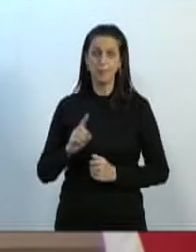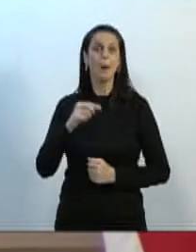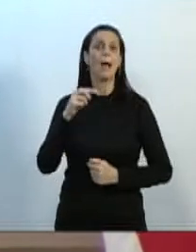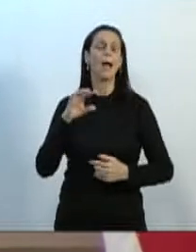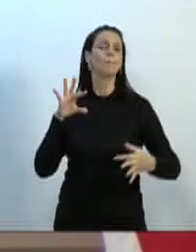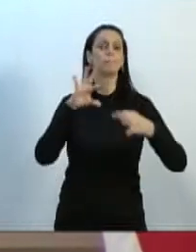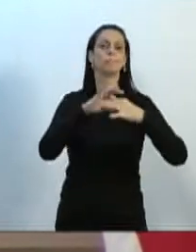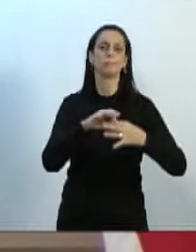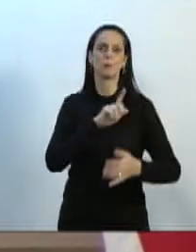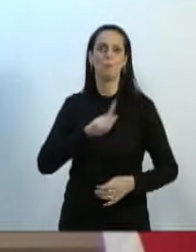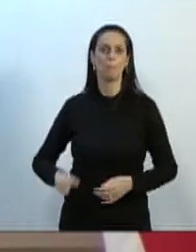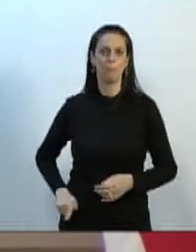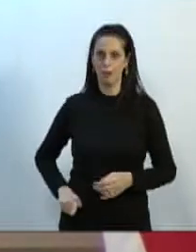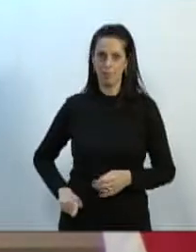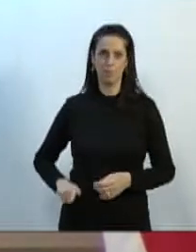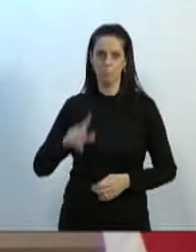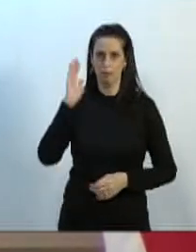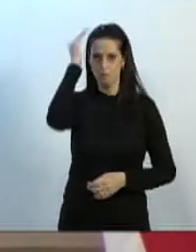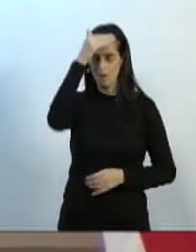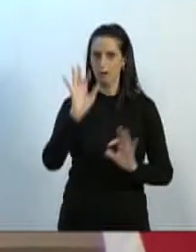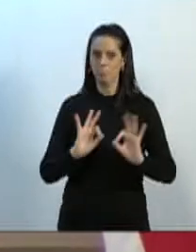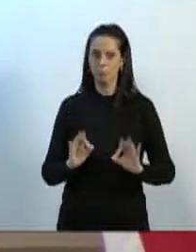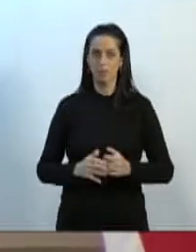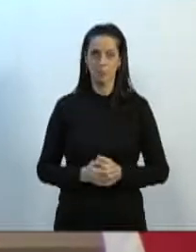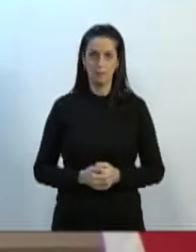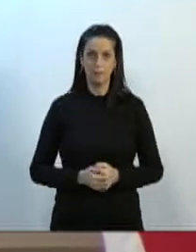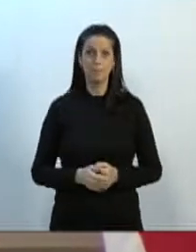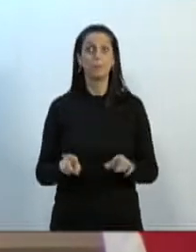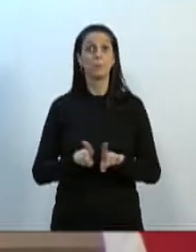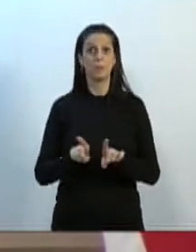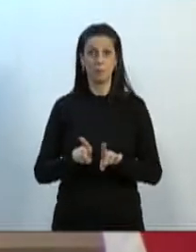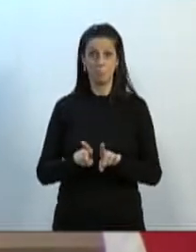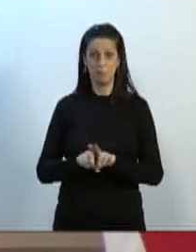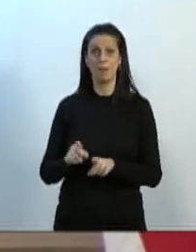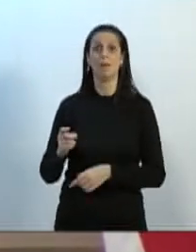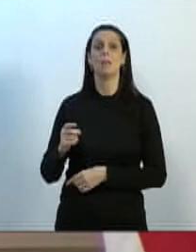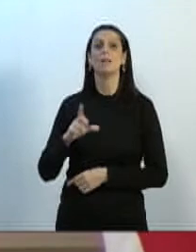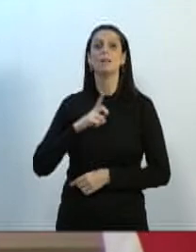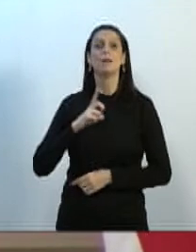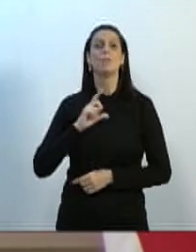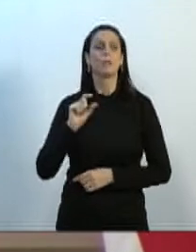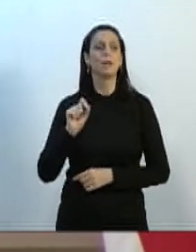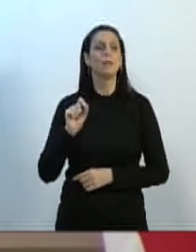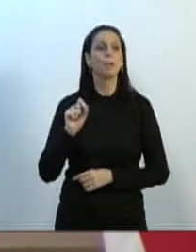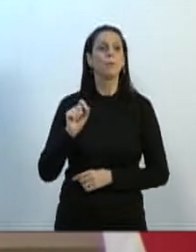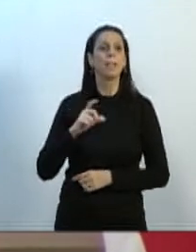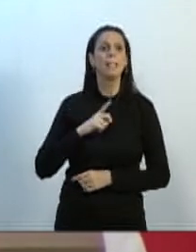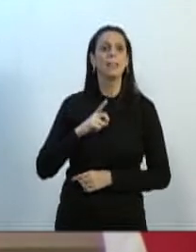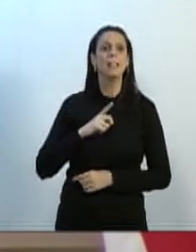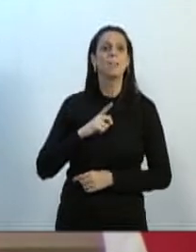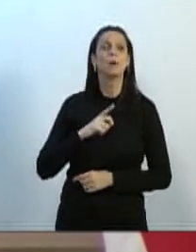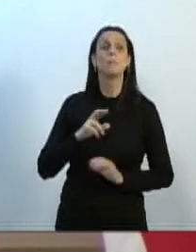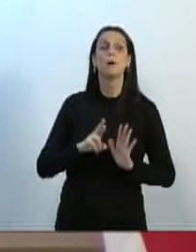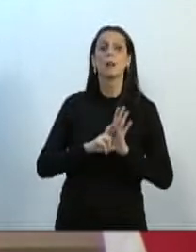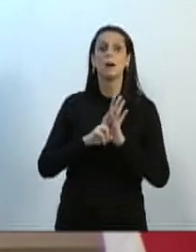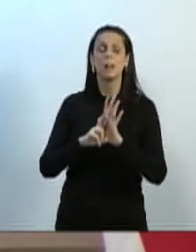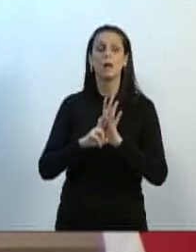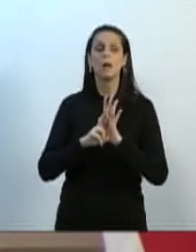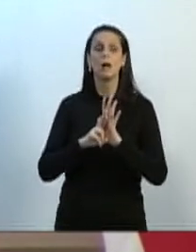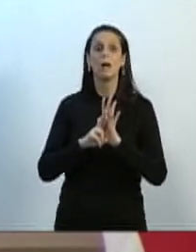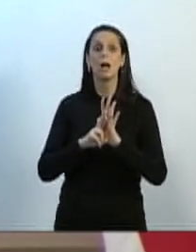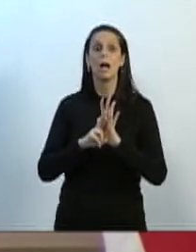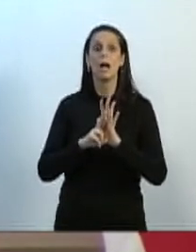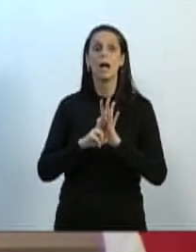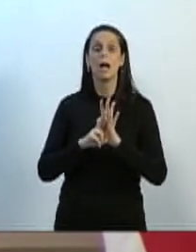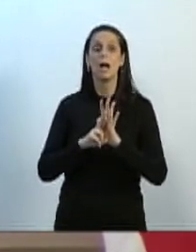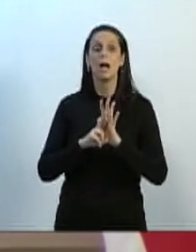Cancelamento da presença do representante da educação se deu há 20 minutos antes do evento. Interessante que, no outro dia, na escola